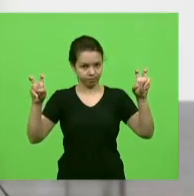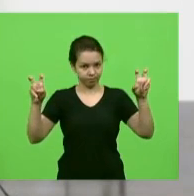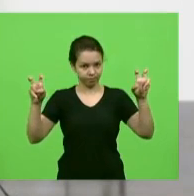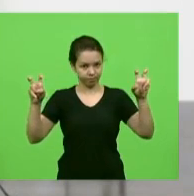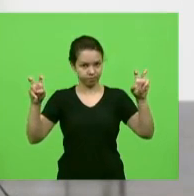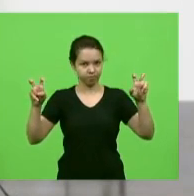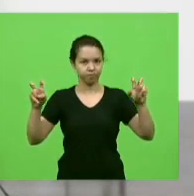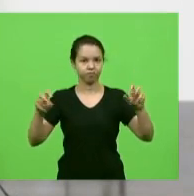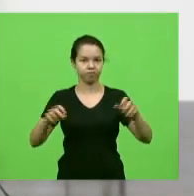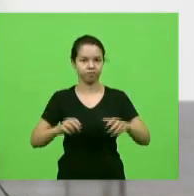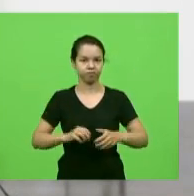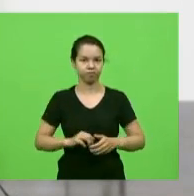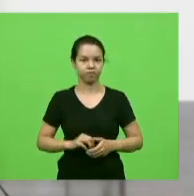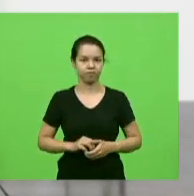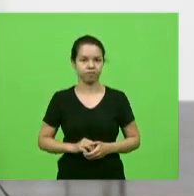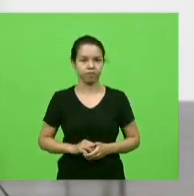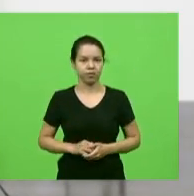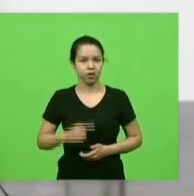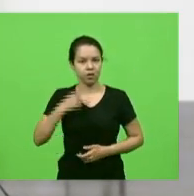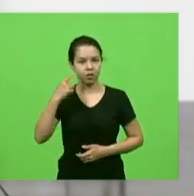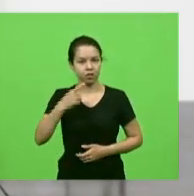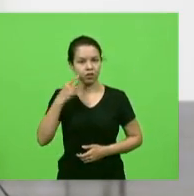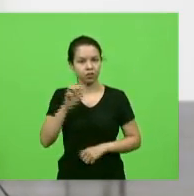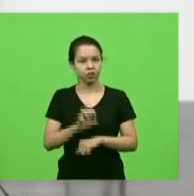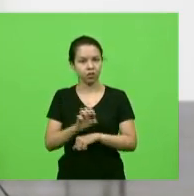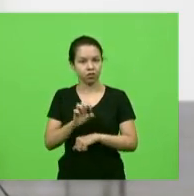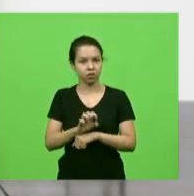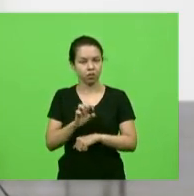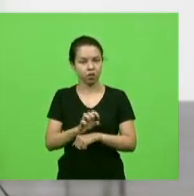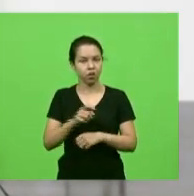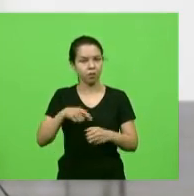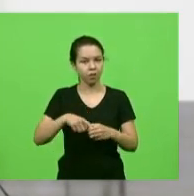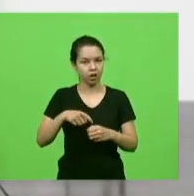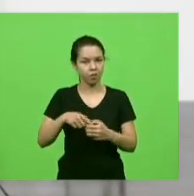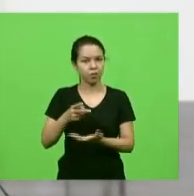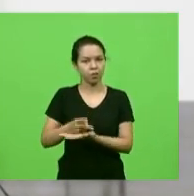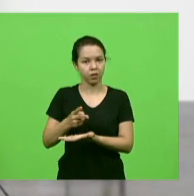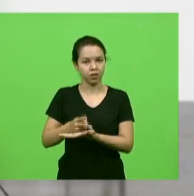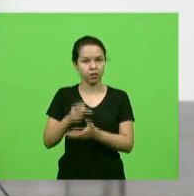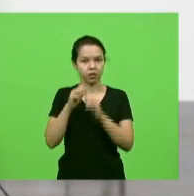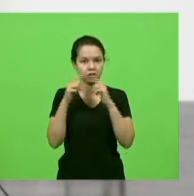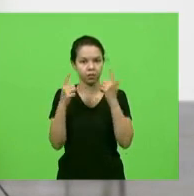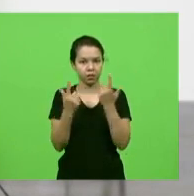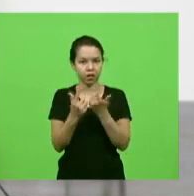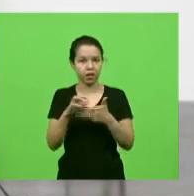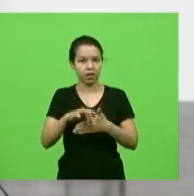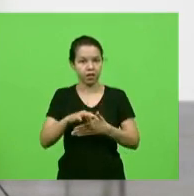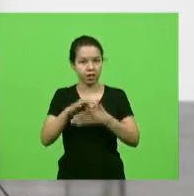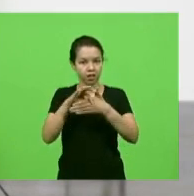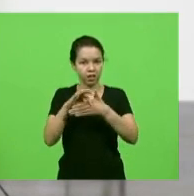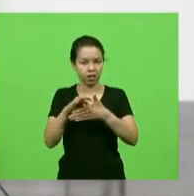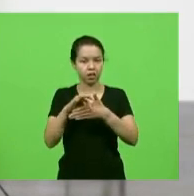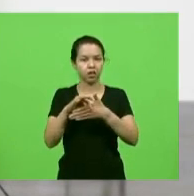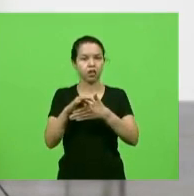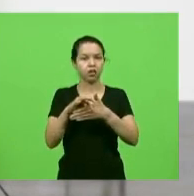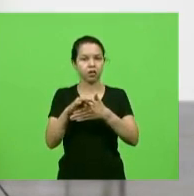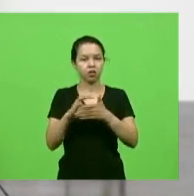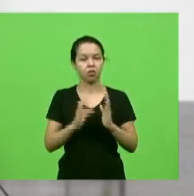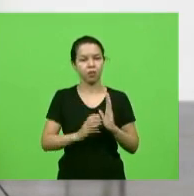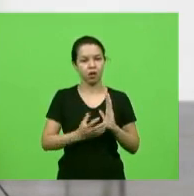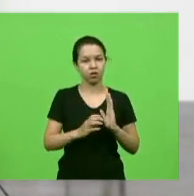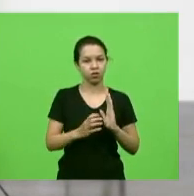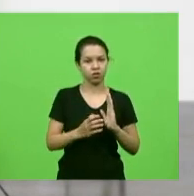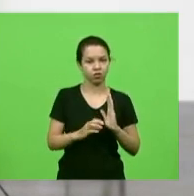deputado estadual, membro permanente da Assembleia Legislativa de Santa Catarina e líder do Partido Liberal, portanto,